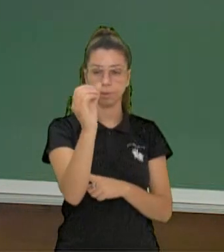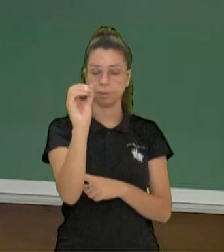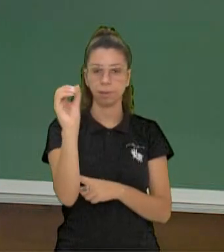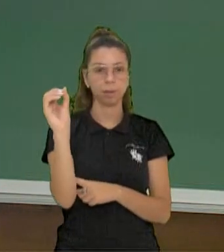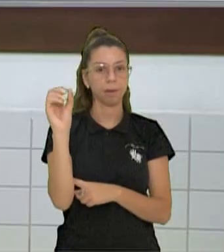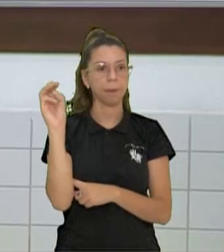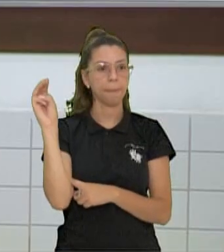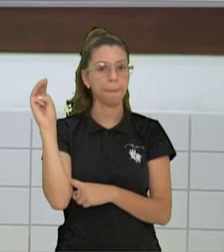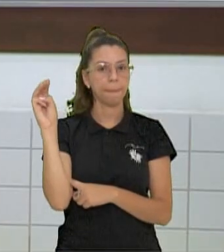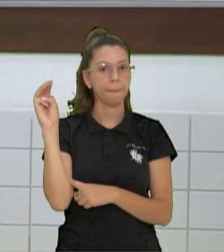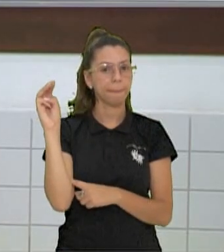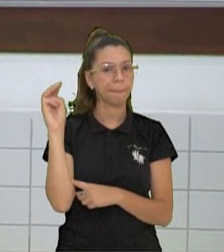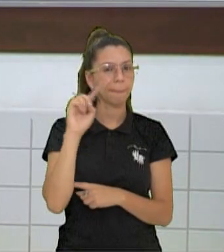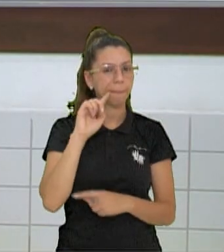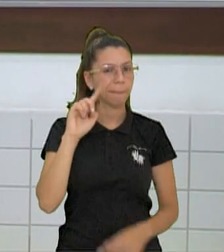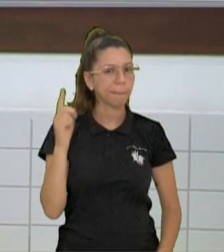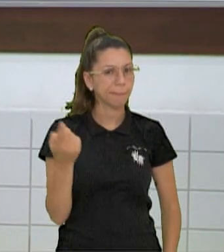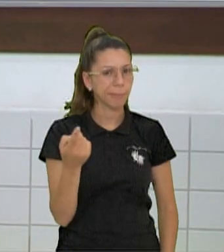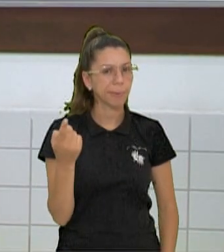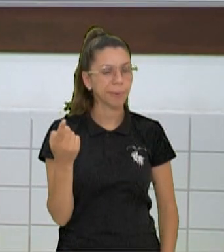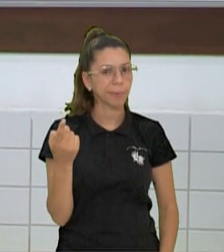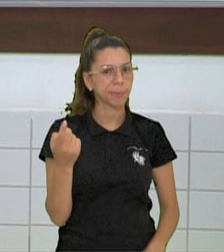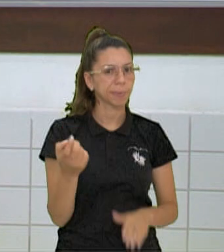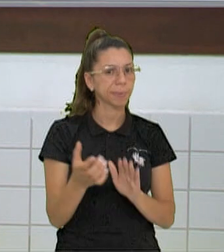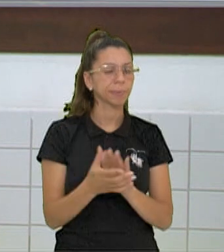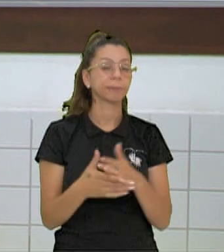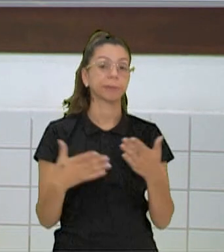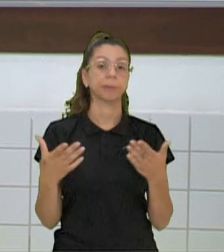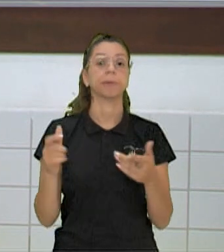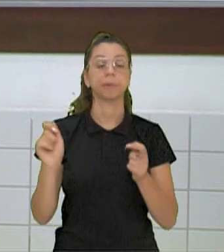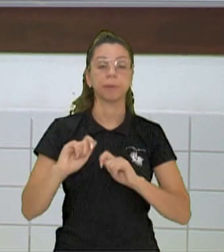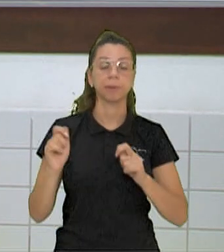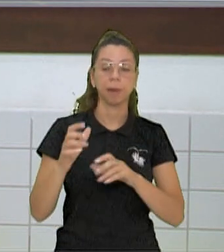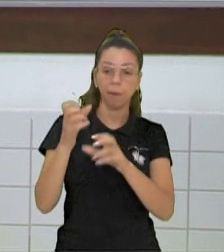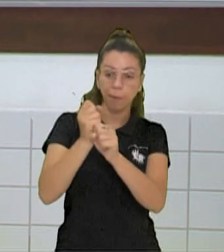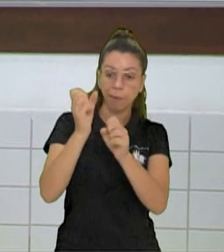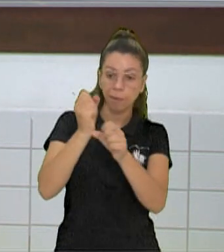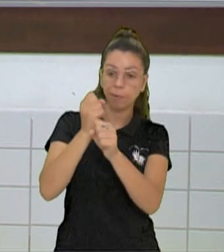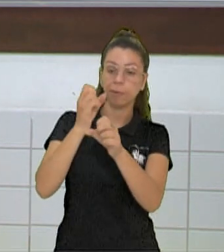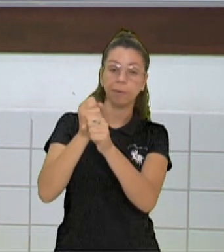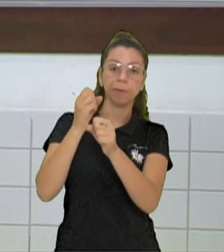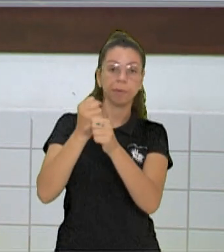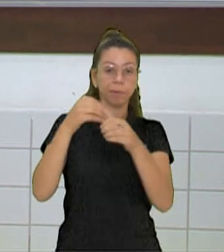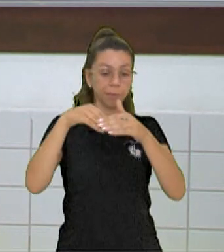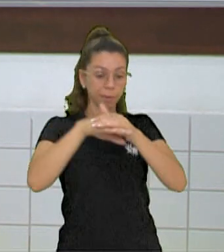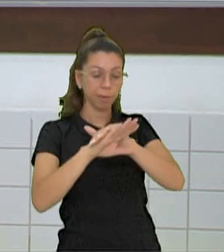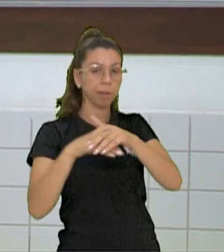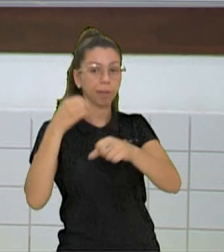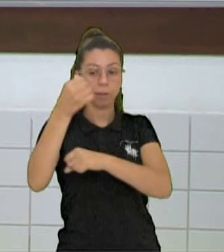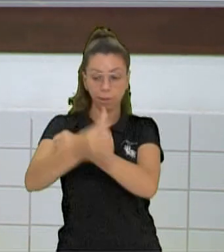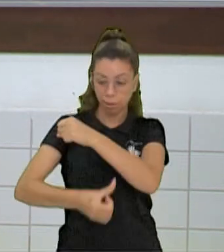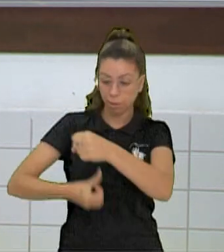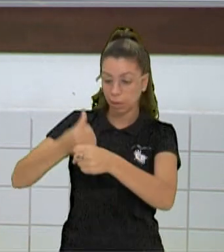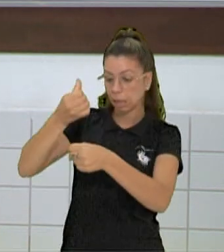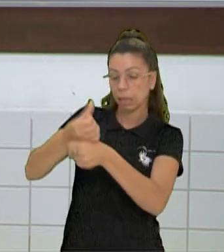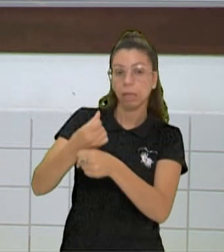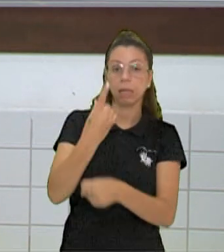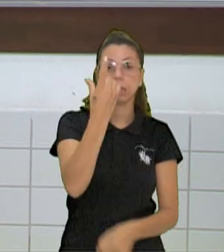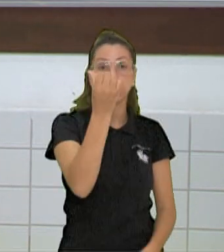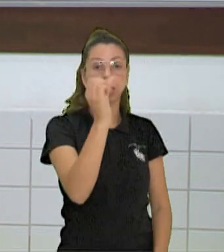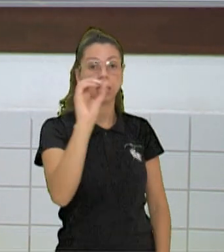que beleza, você fala assim, eu dou R$ 2.500, vou juntar 2.500 e vou aplicar em 6 anos, vai virar 160